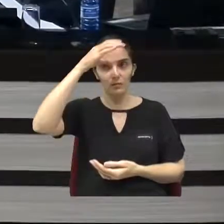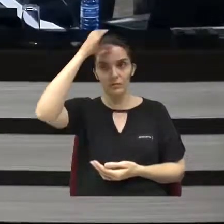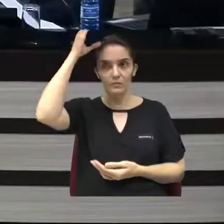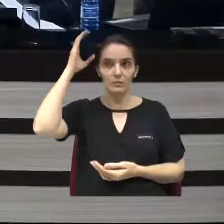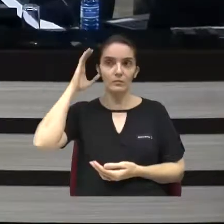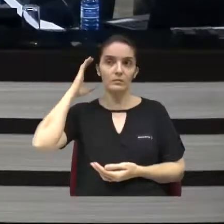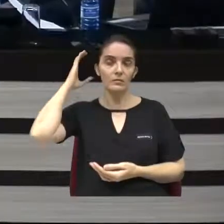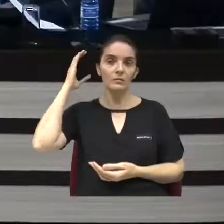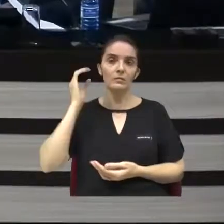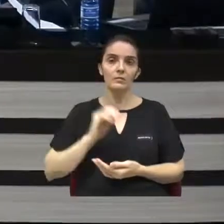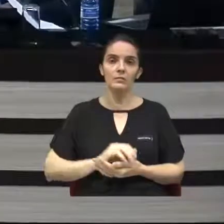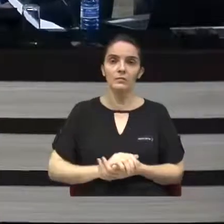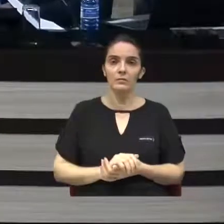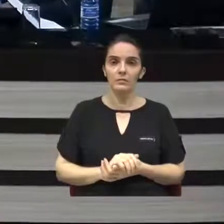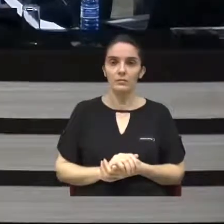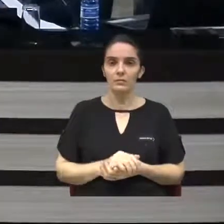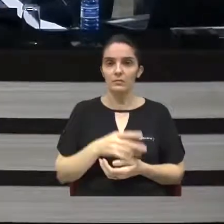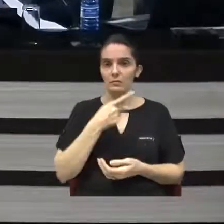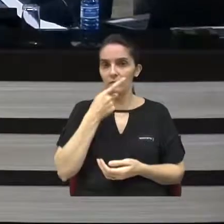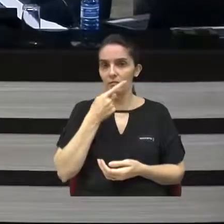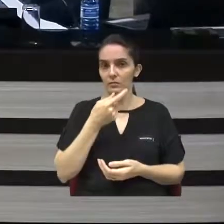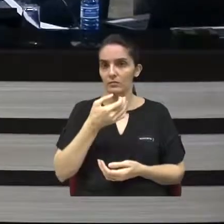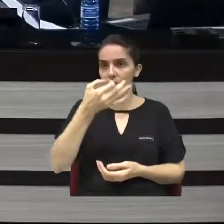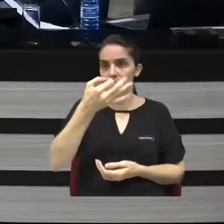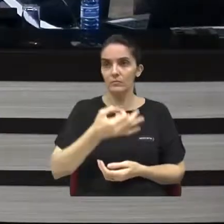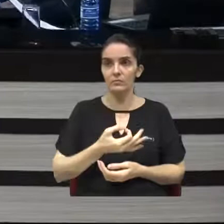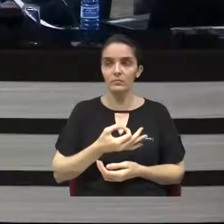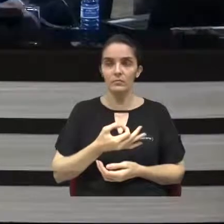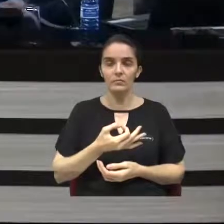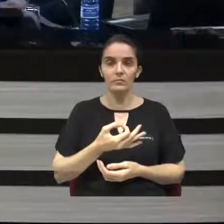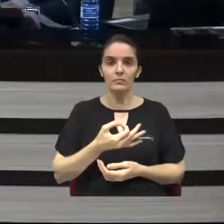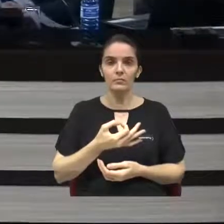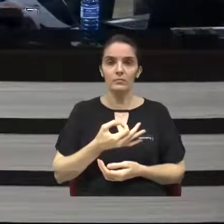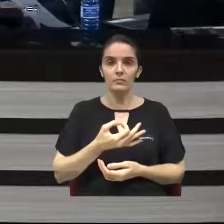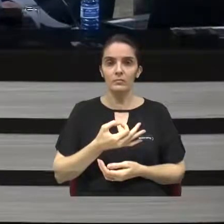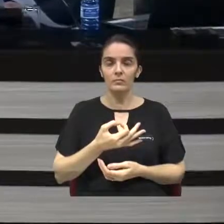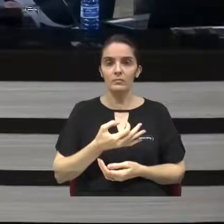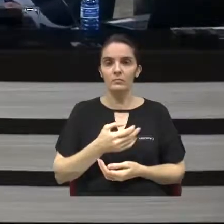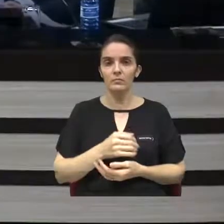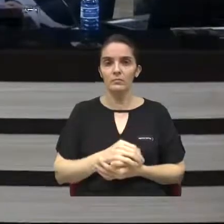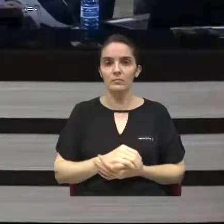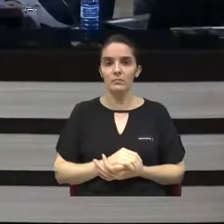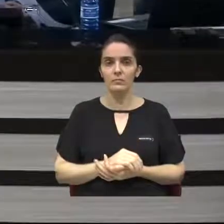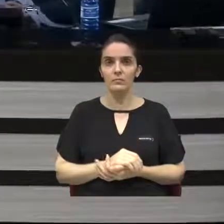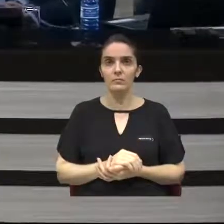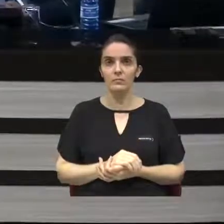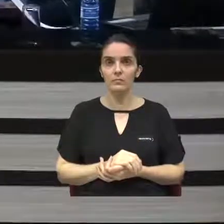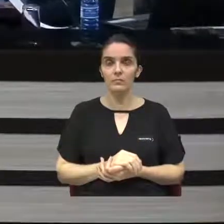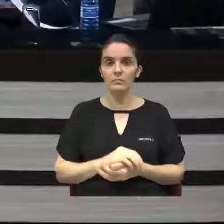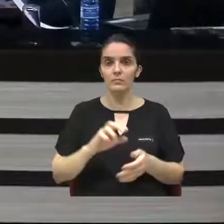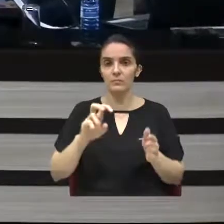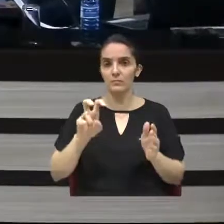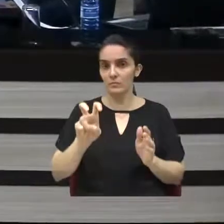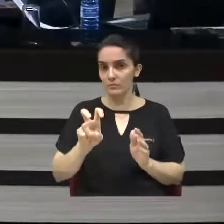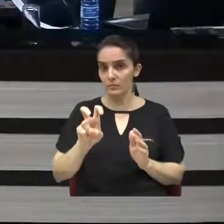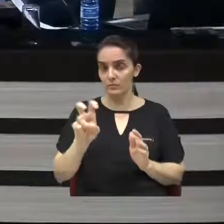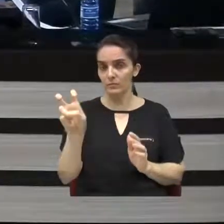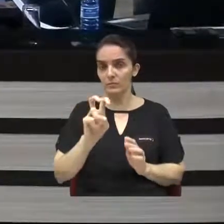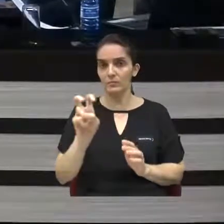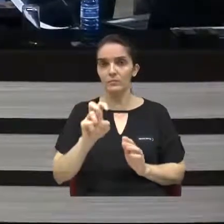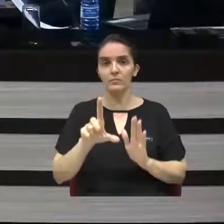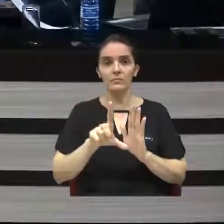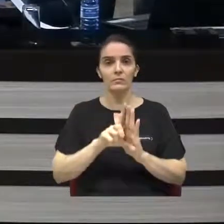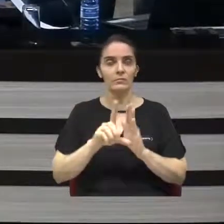Pontes, que exarou o parecer favorável àquela propositura do Executivo. Quinto, o projeto de lei complementar